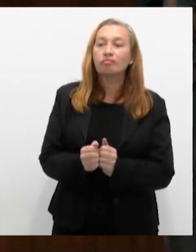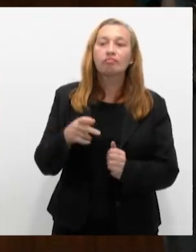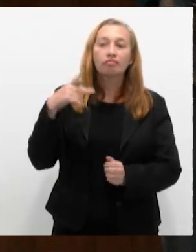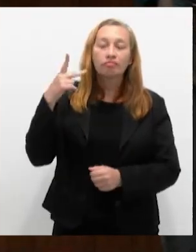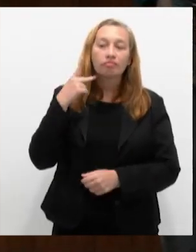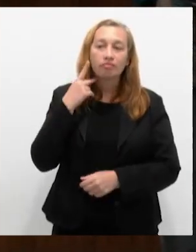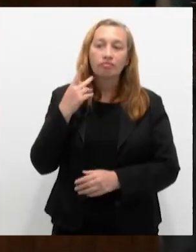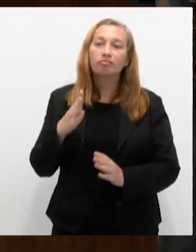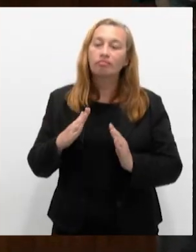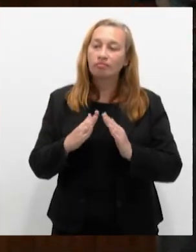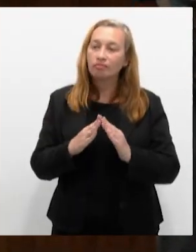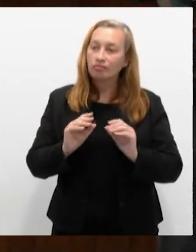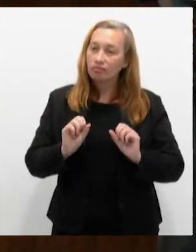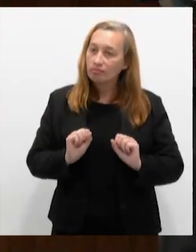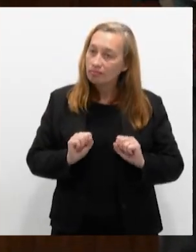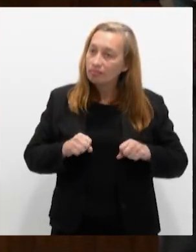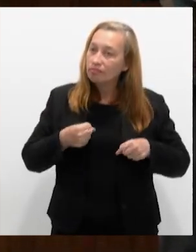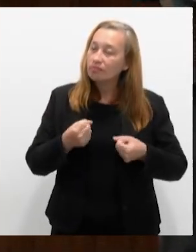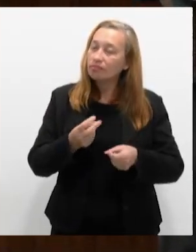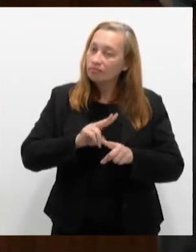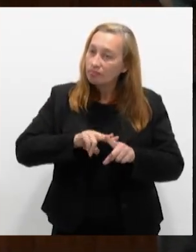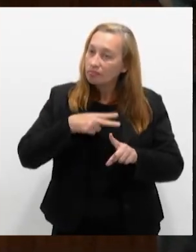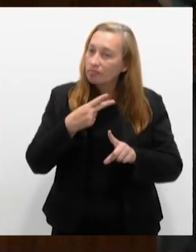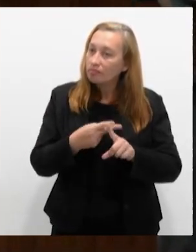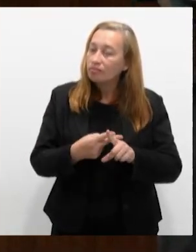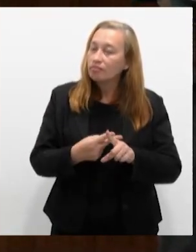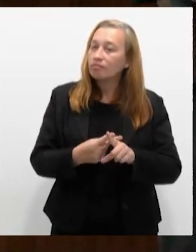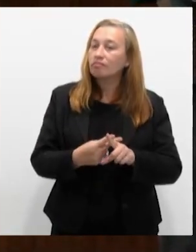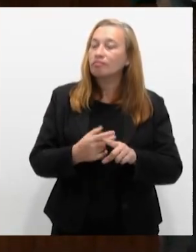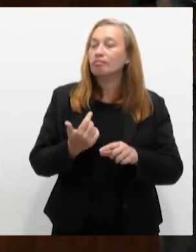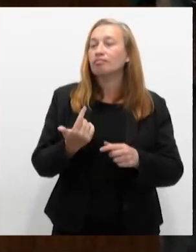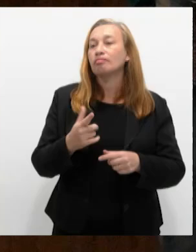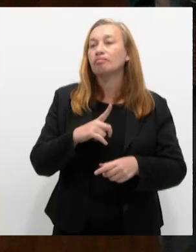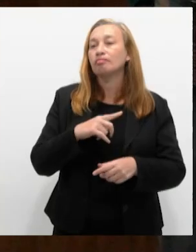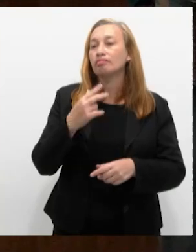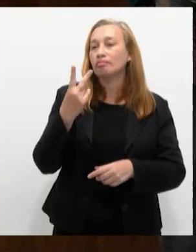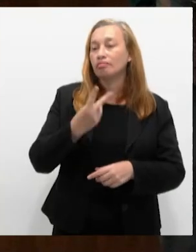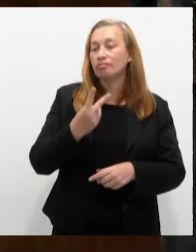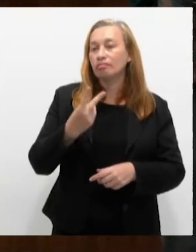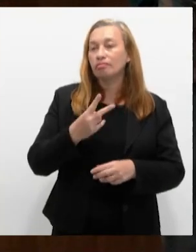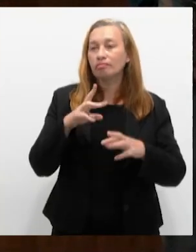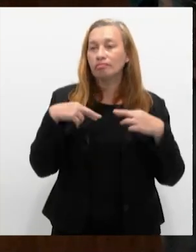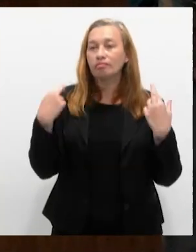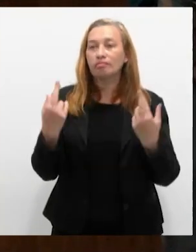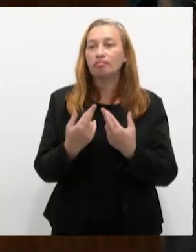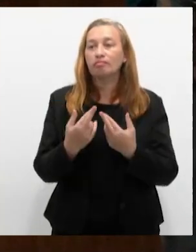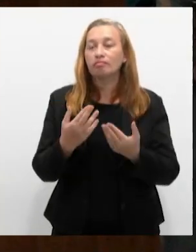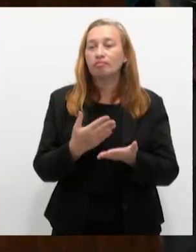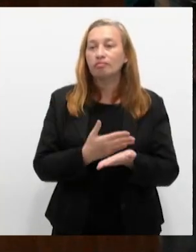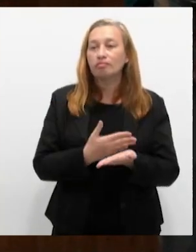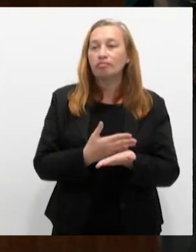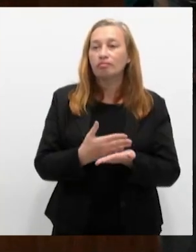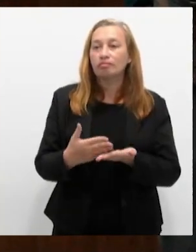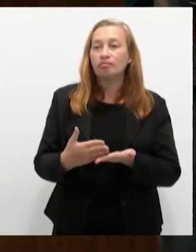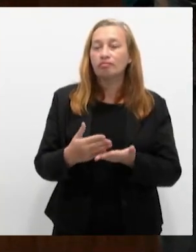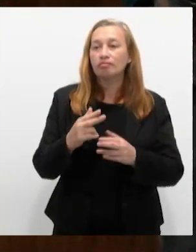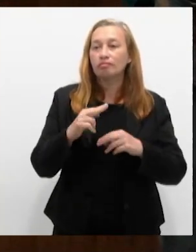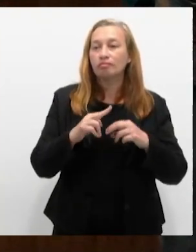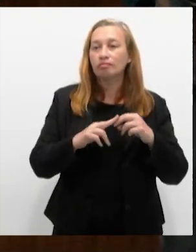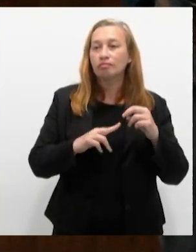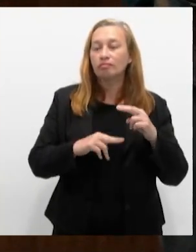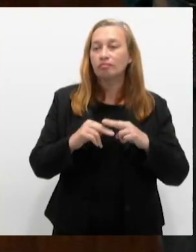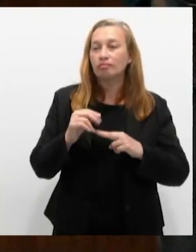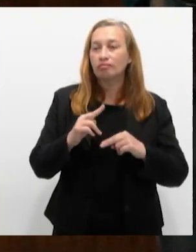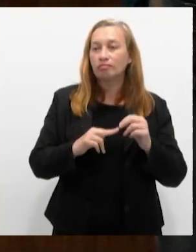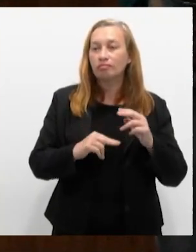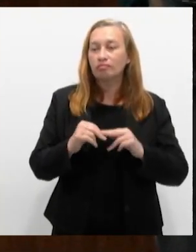se desdobrará, que espero, numa segunda reunião definitiva no início do mês de junho.